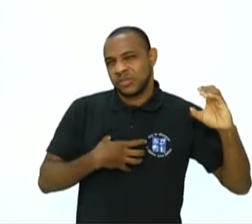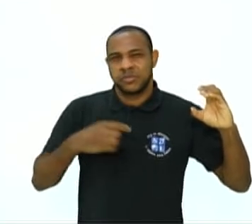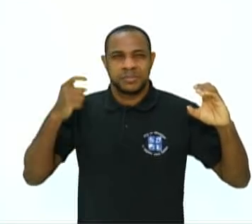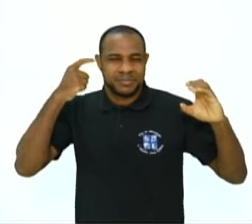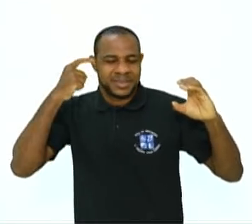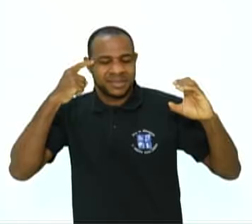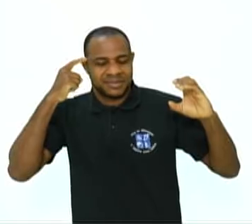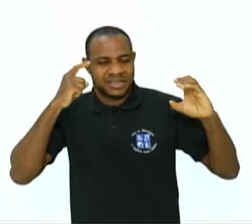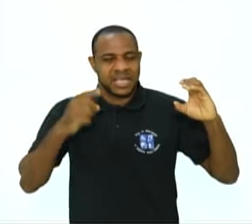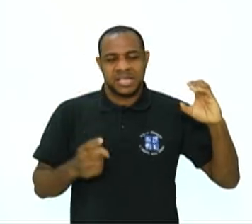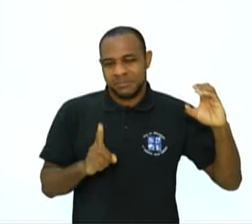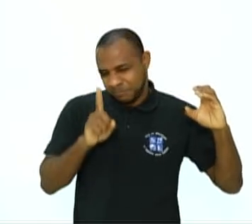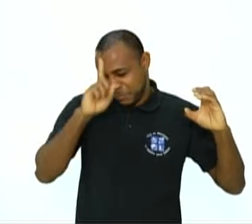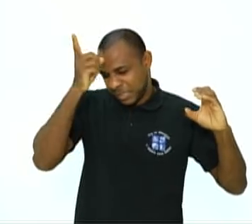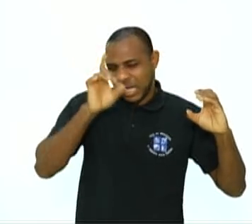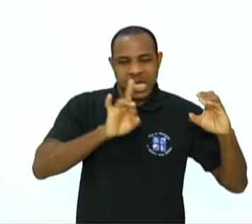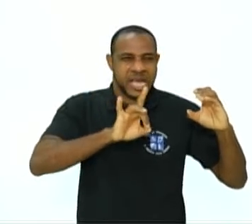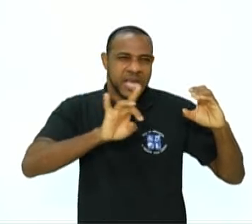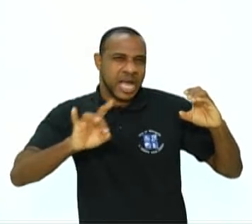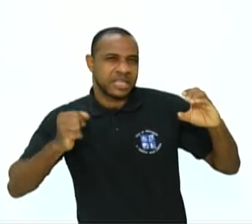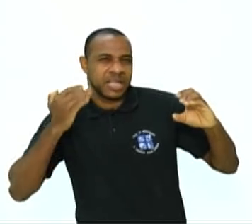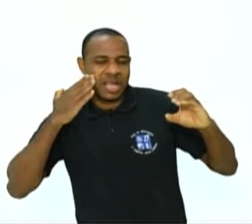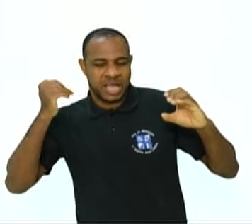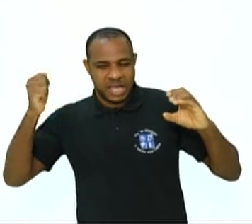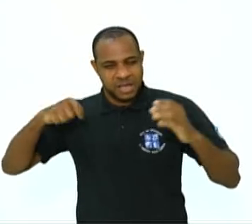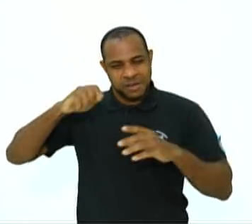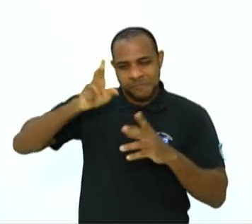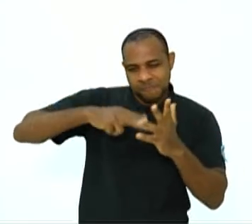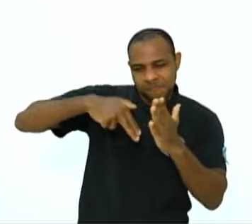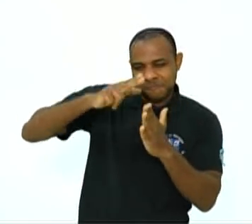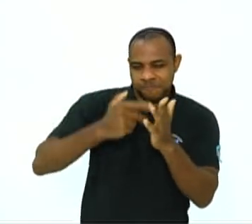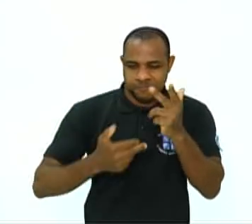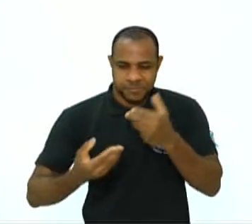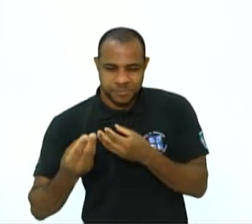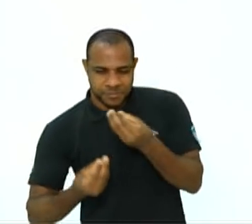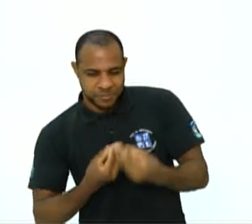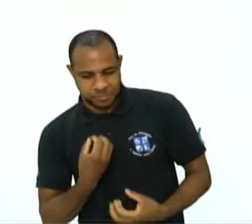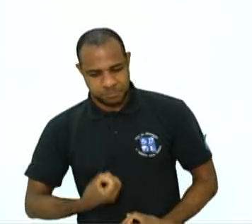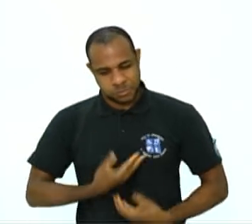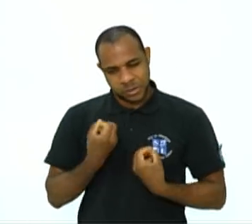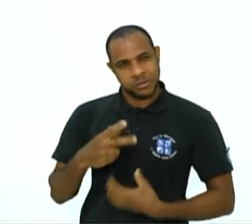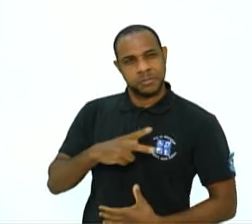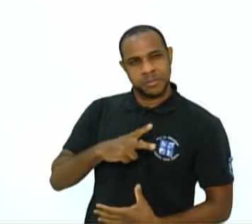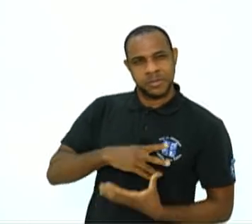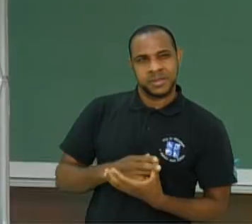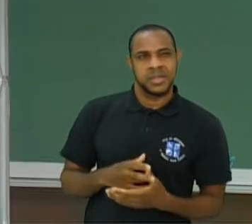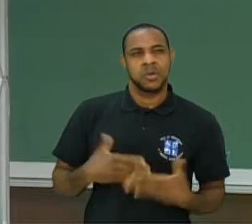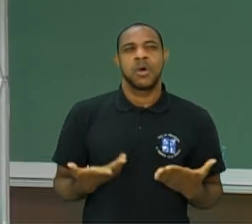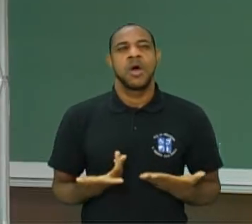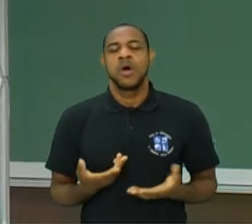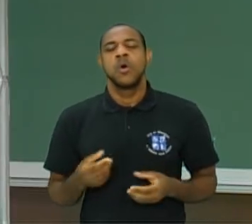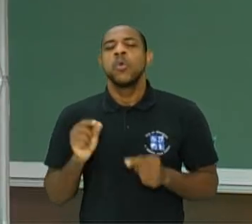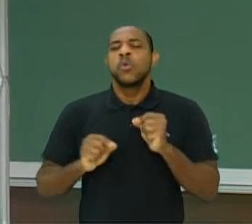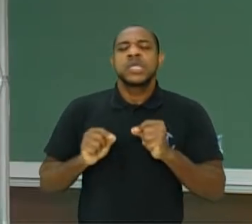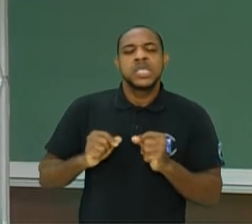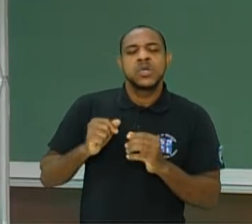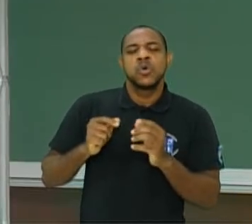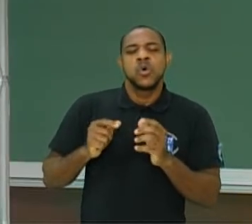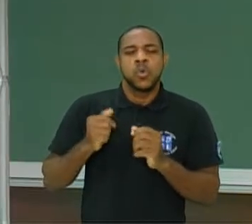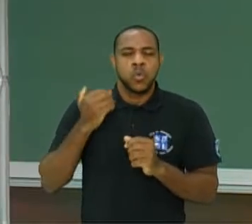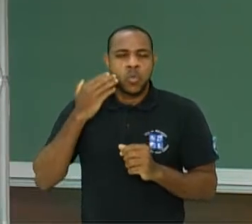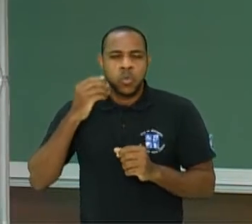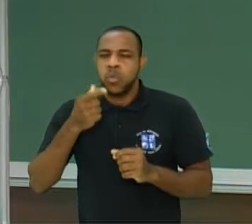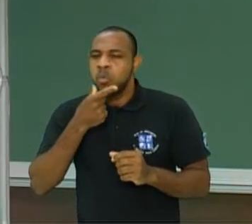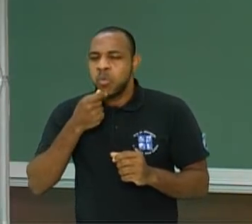né? Então, a poética pessoal, né? Já está ali, ó, poéticas pessoais. Então, é de cada artista. Que elementos o artista vai usar para criar a